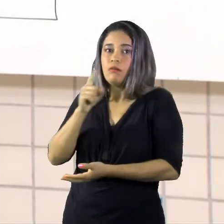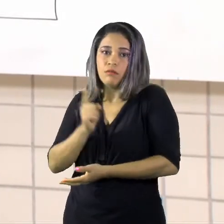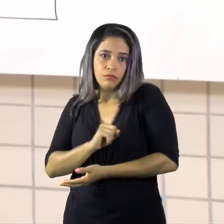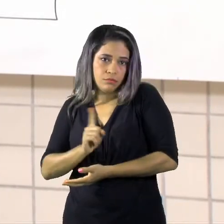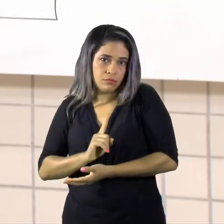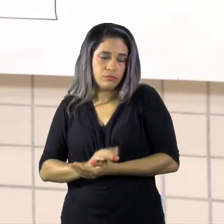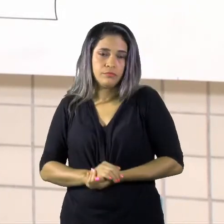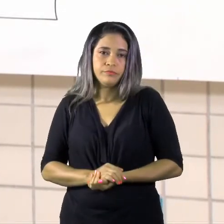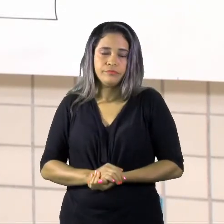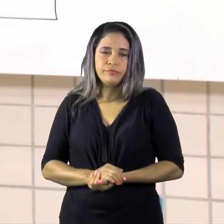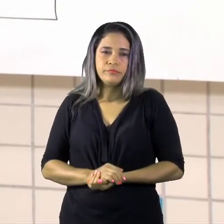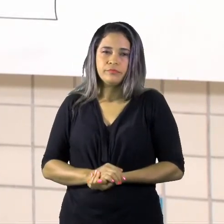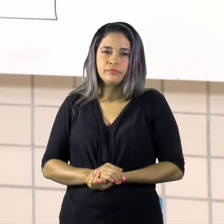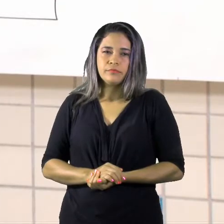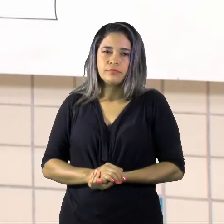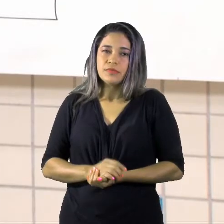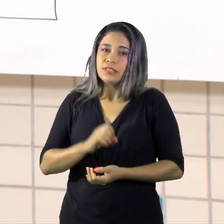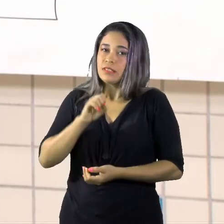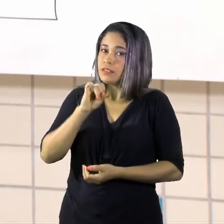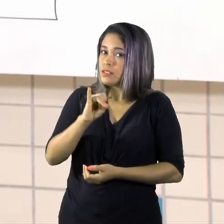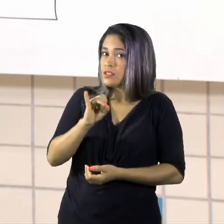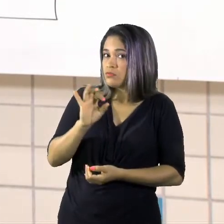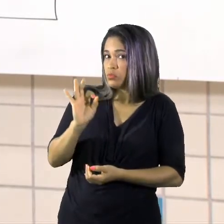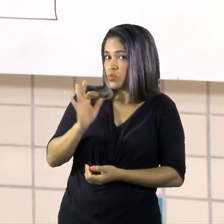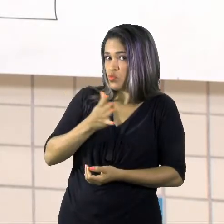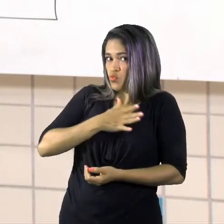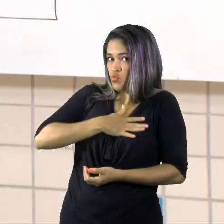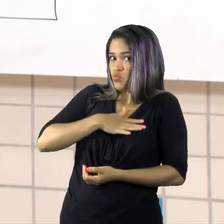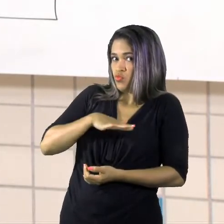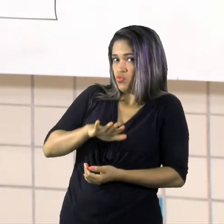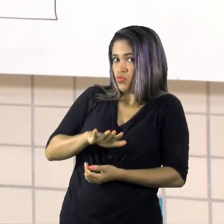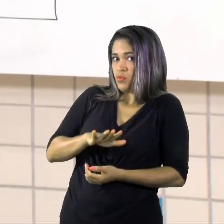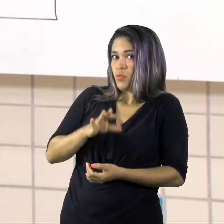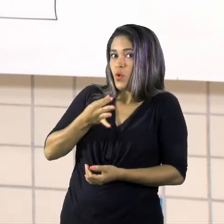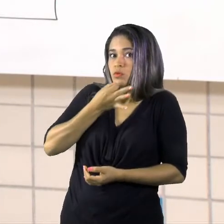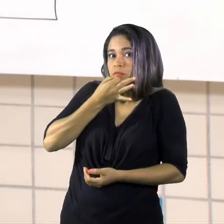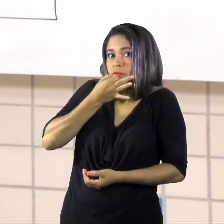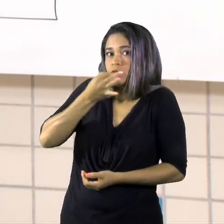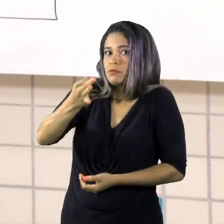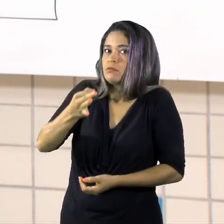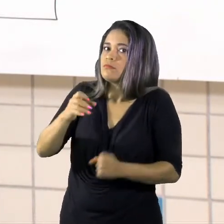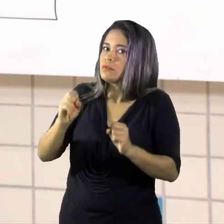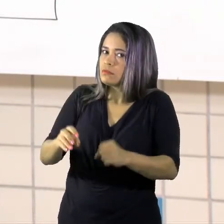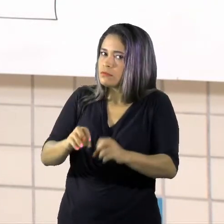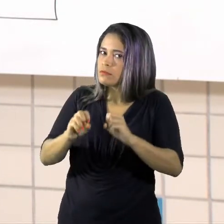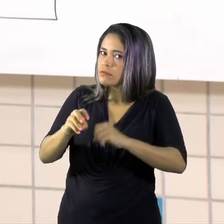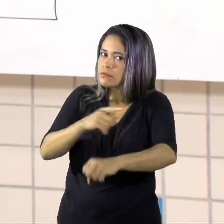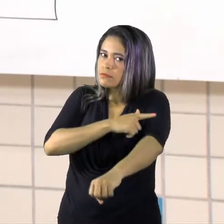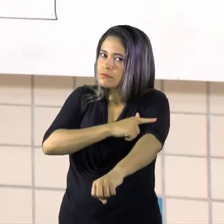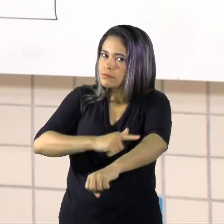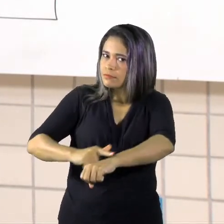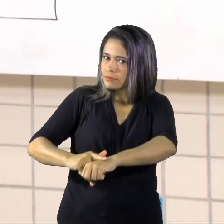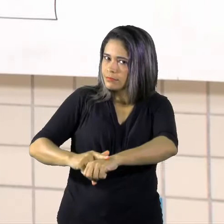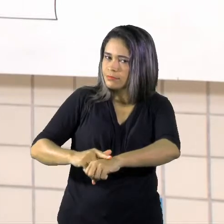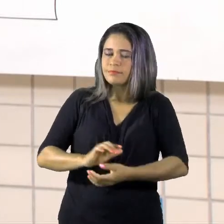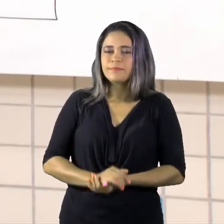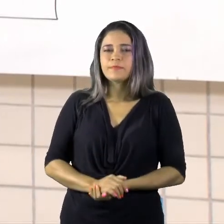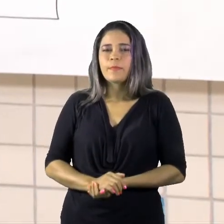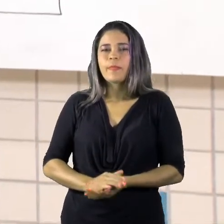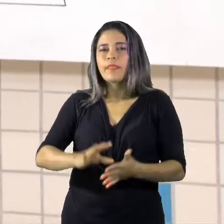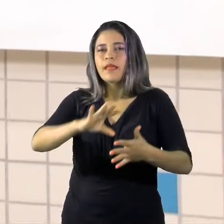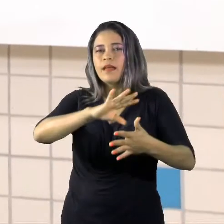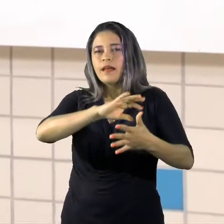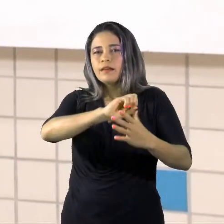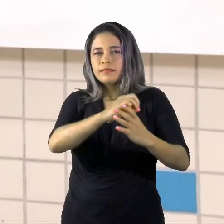Mas tem que ser se não for favorável, deve ser uma crítica educada. As características da carta